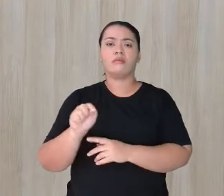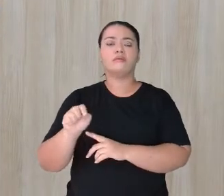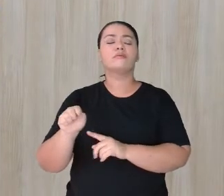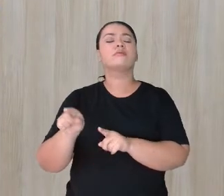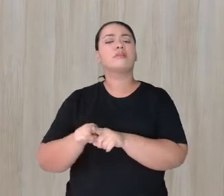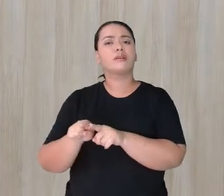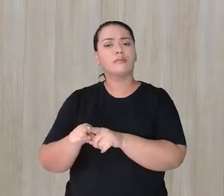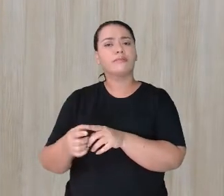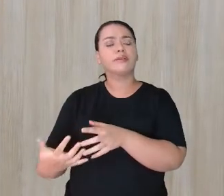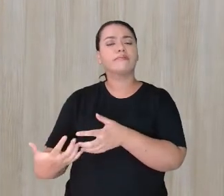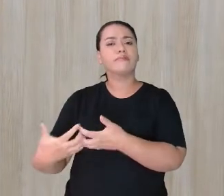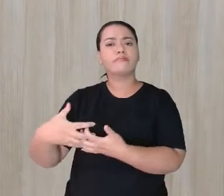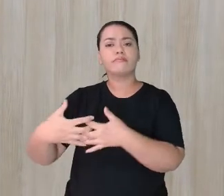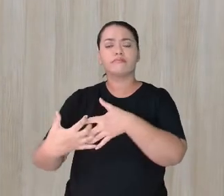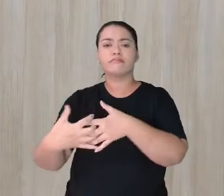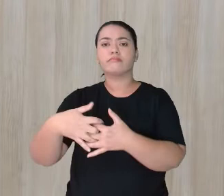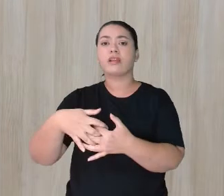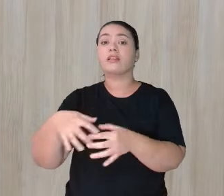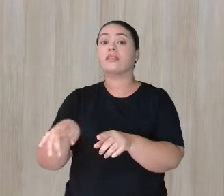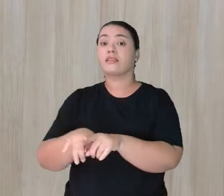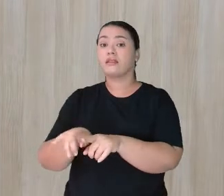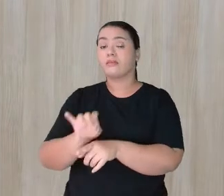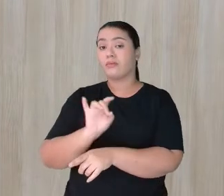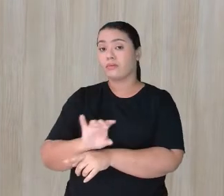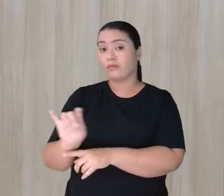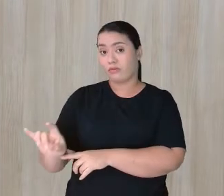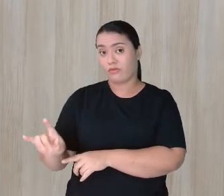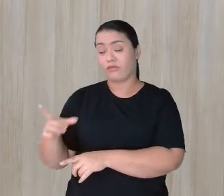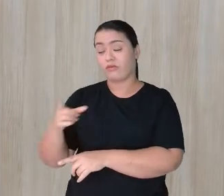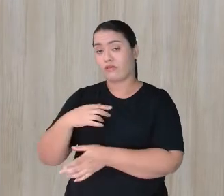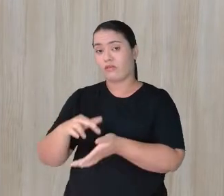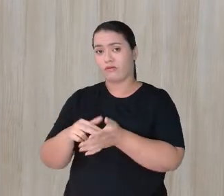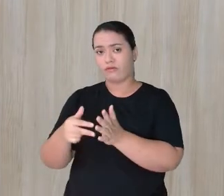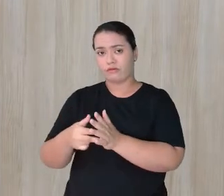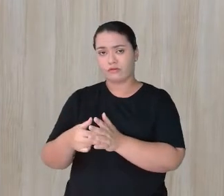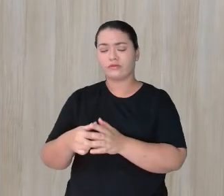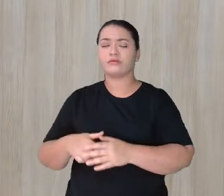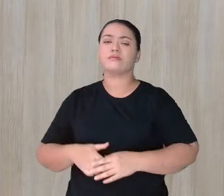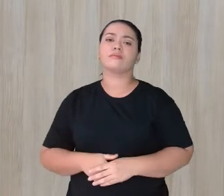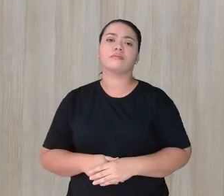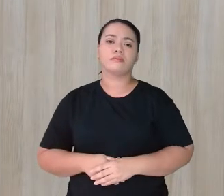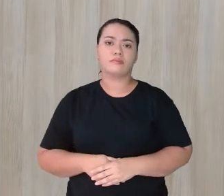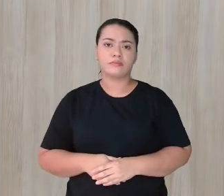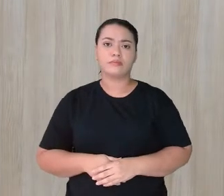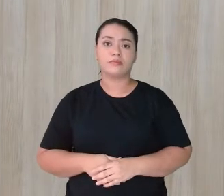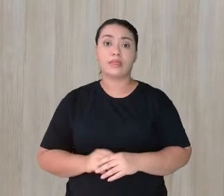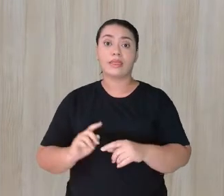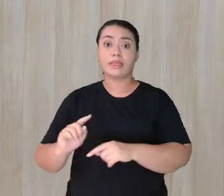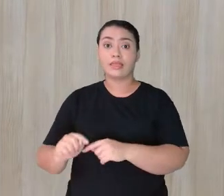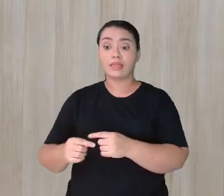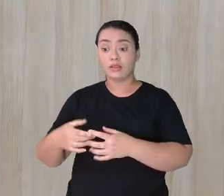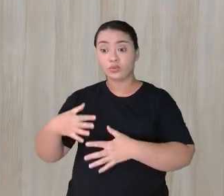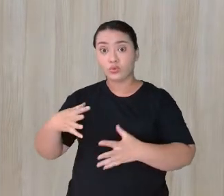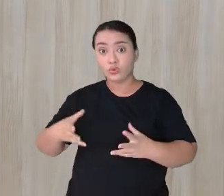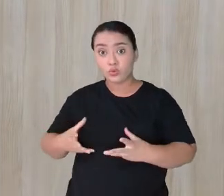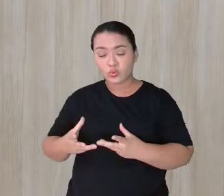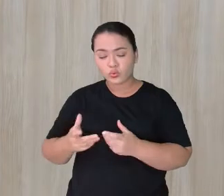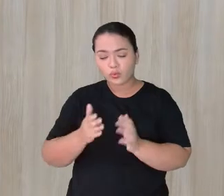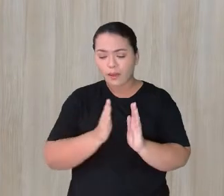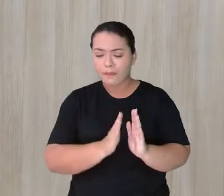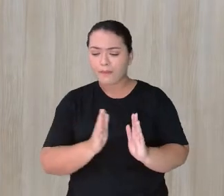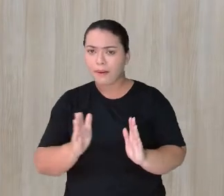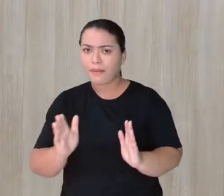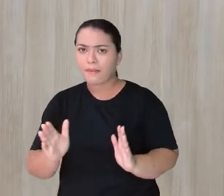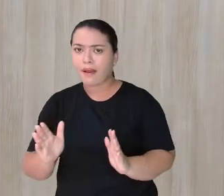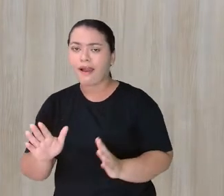se encaixando, e cada um com a sua função e uma função bem definida. Então, toda essa sequência